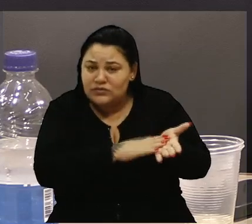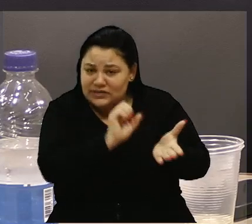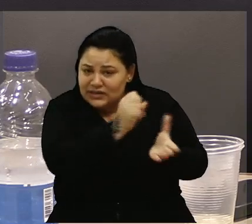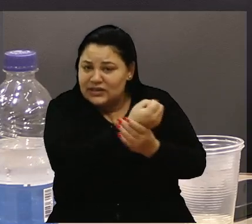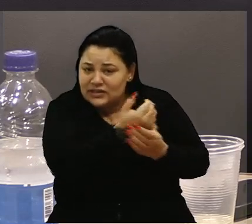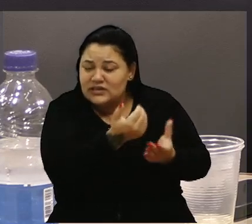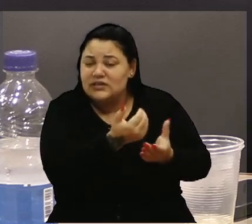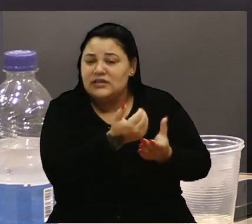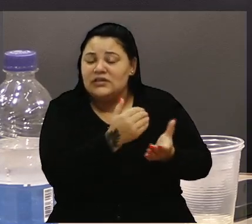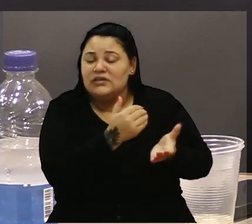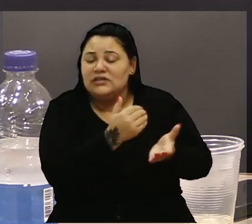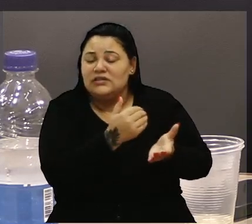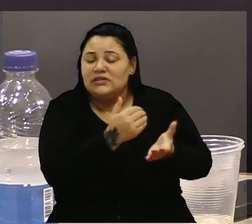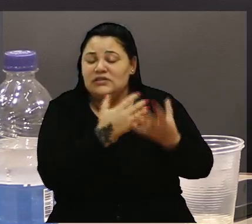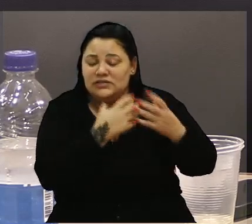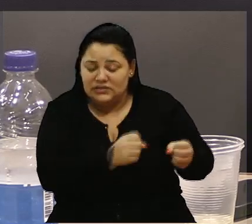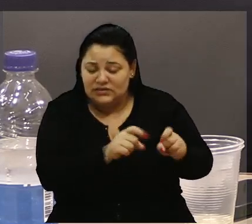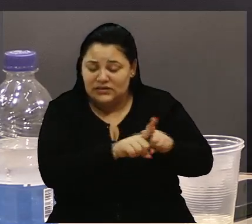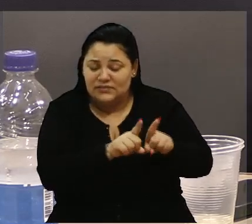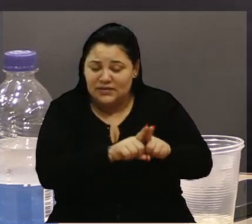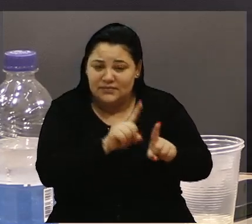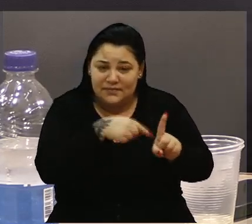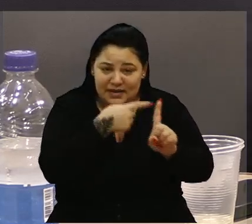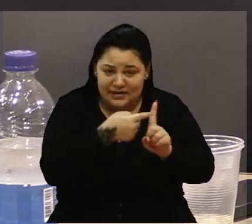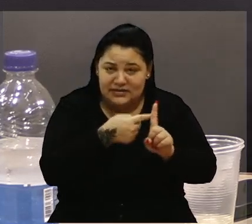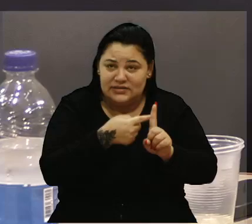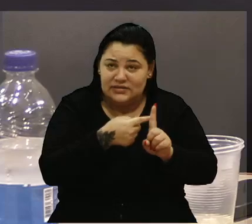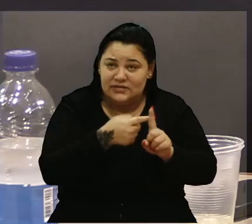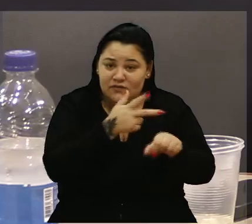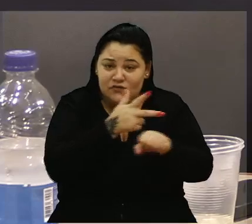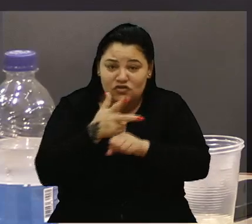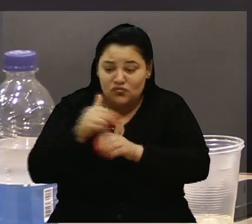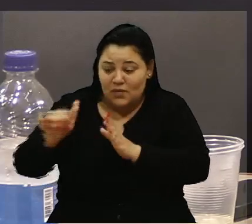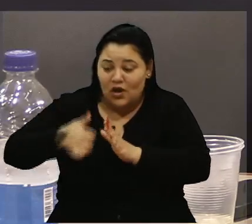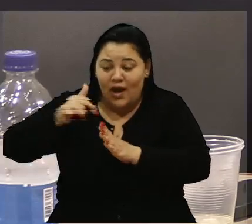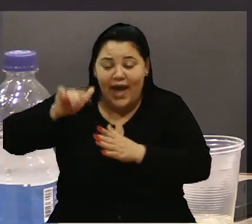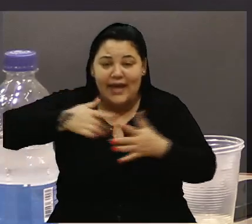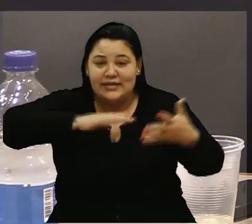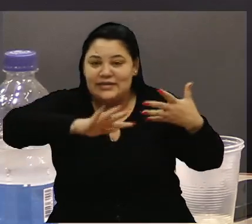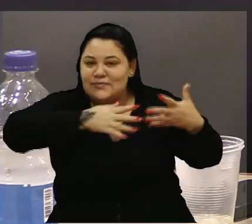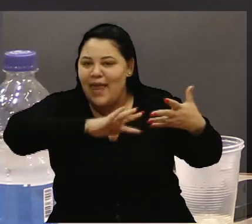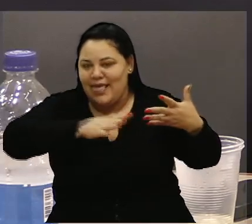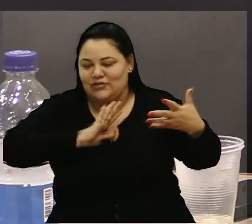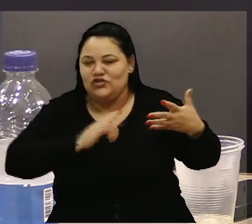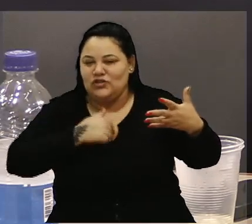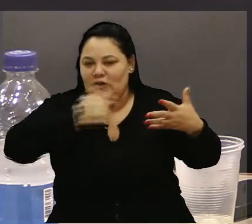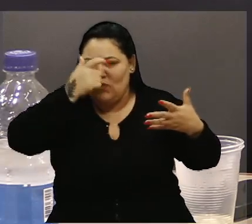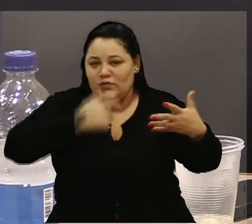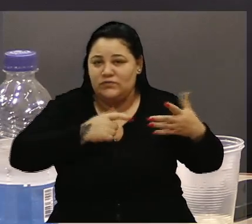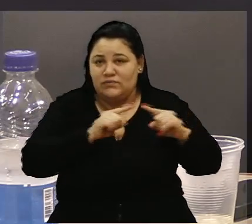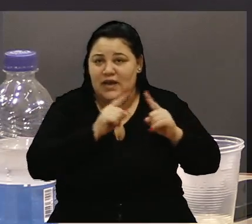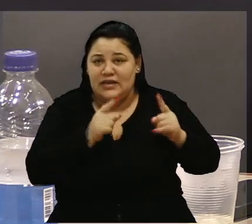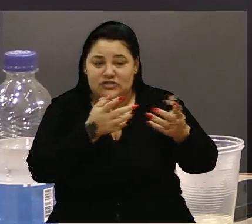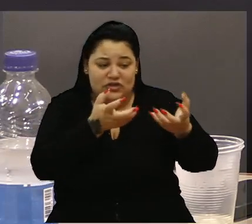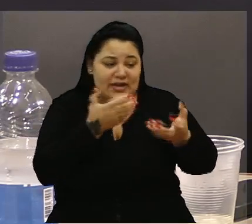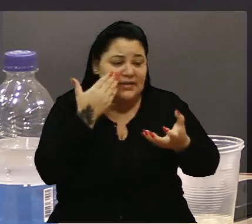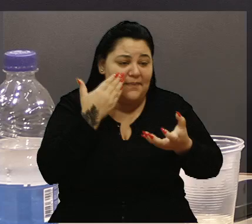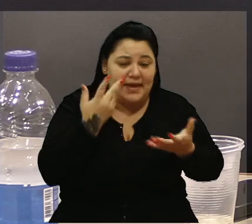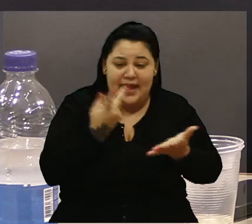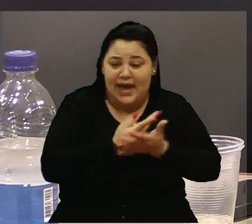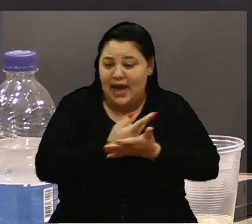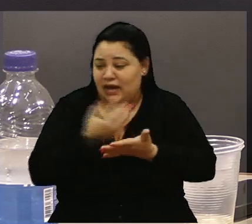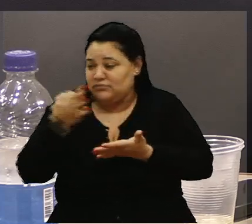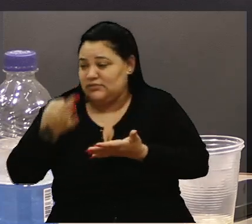têm. Então, para mim, quanto mais vídeo, melhor, que é transparência. Mas se a gente quer saber se foi justo ou injusto o que a gente criticou